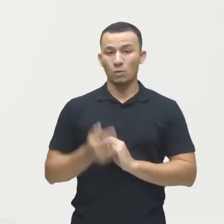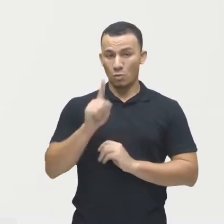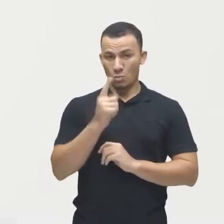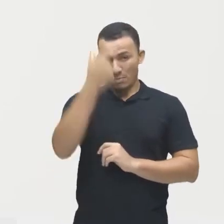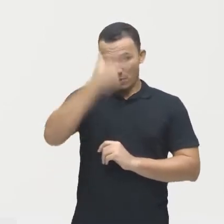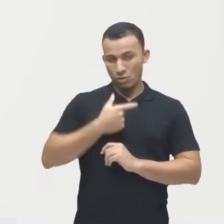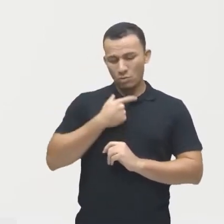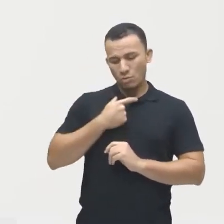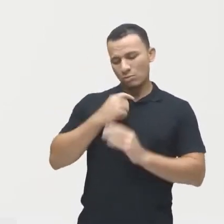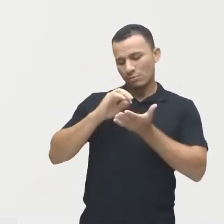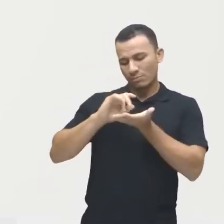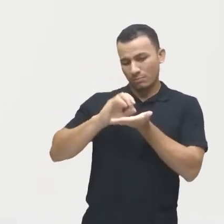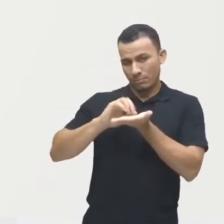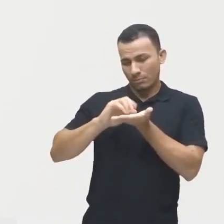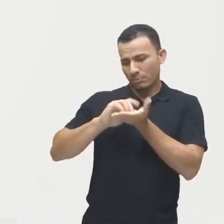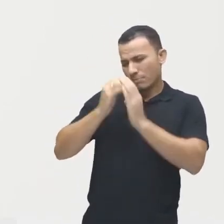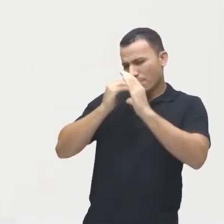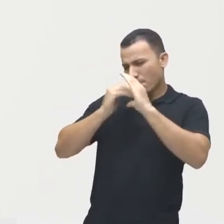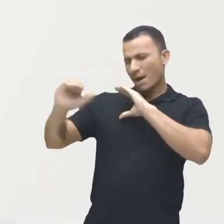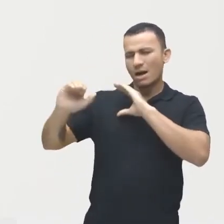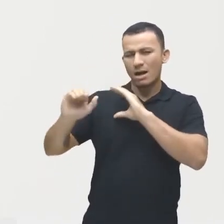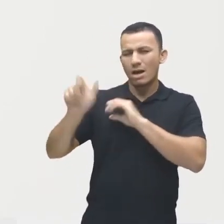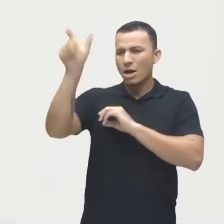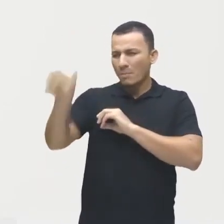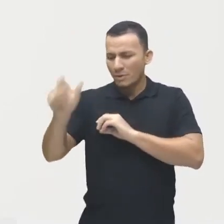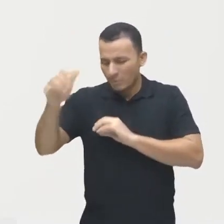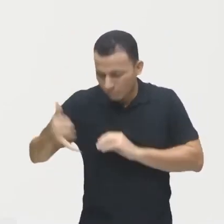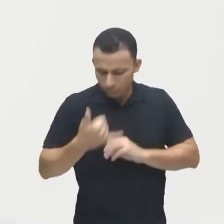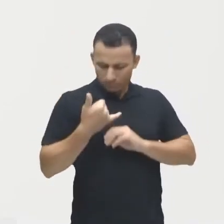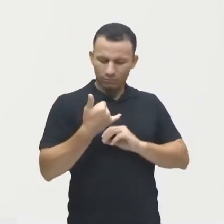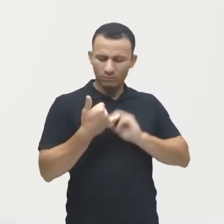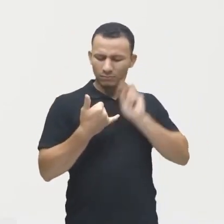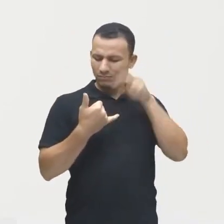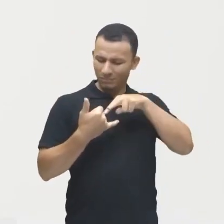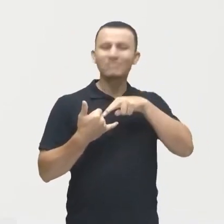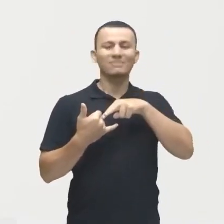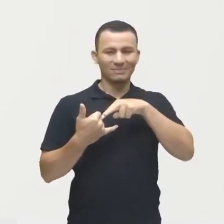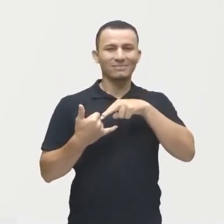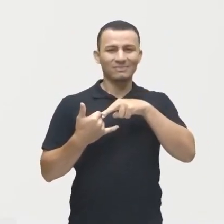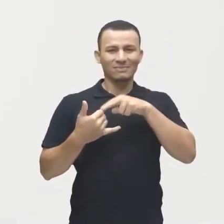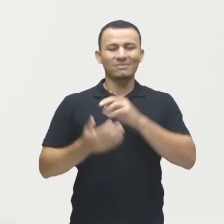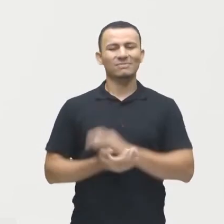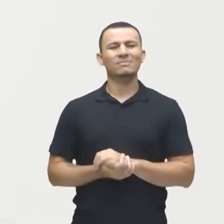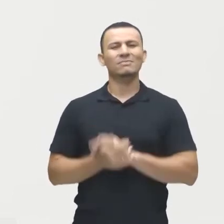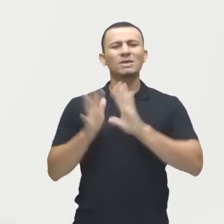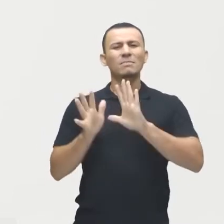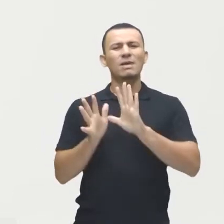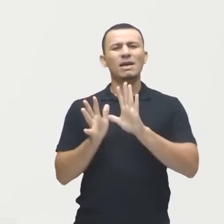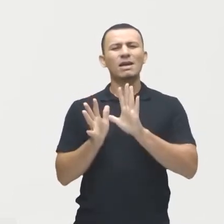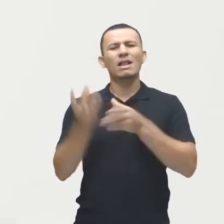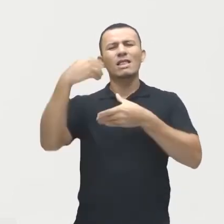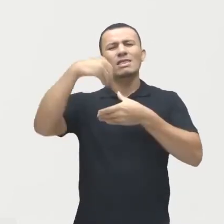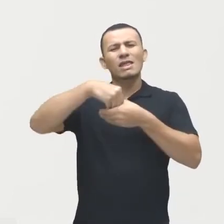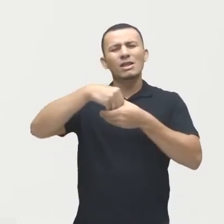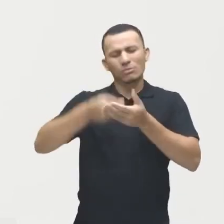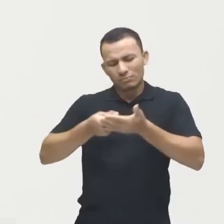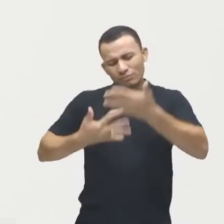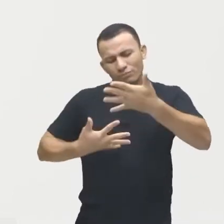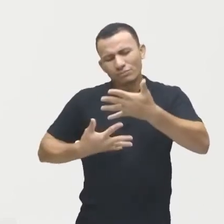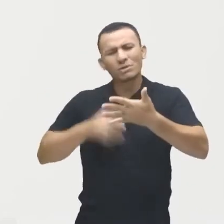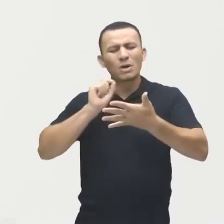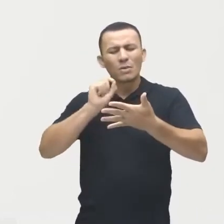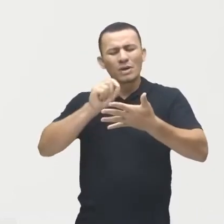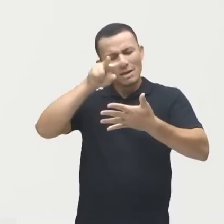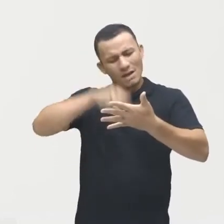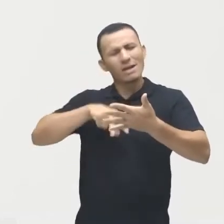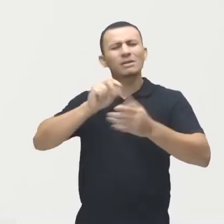pessoa. Aí, os elementos que estão dentro dessa imagem aqui, os elementos que estão processando aqui, é o que a gente